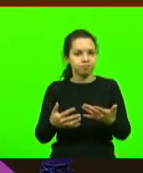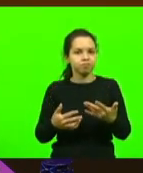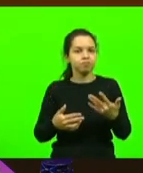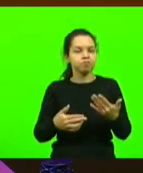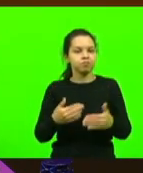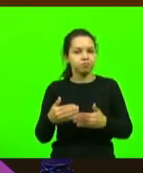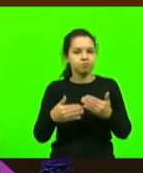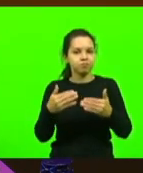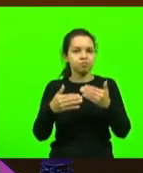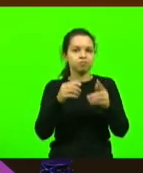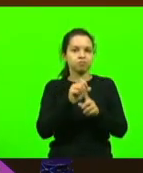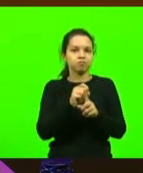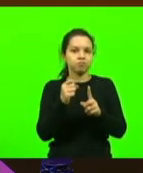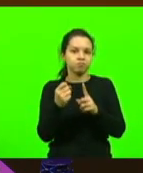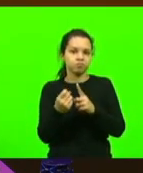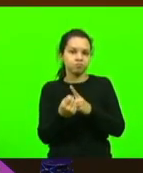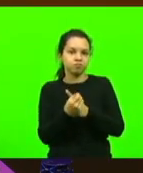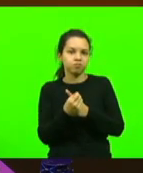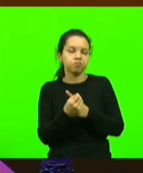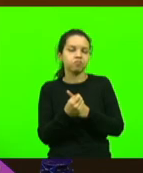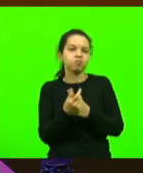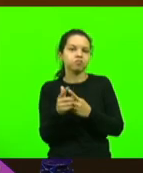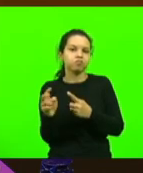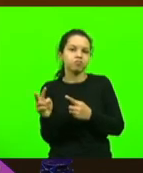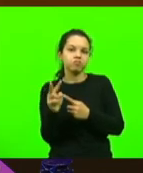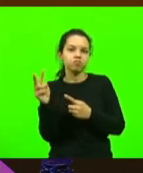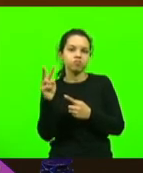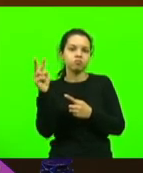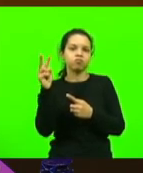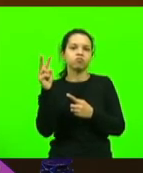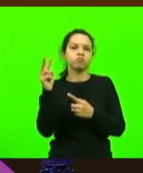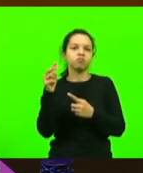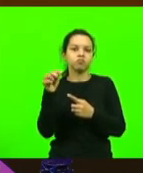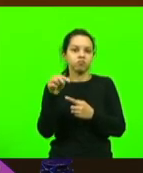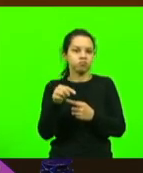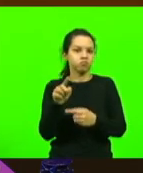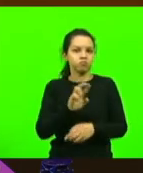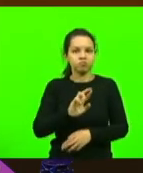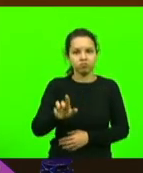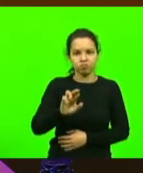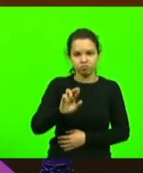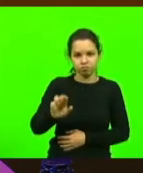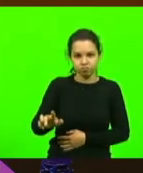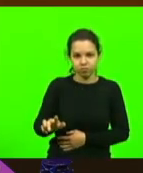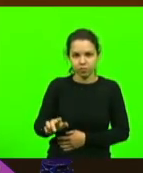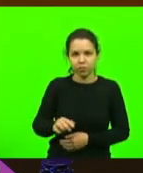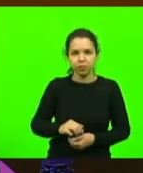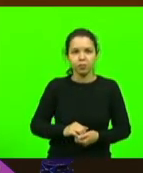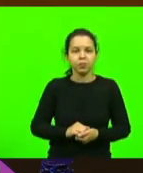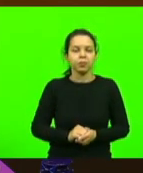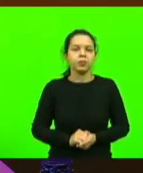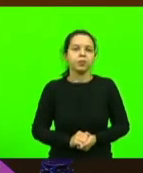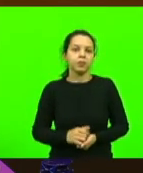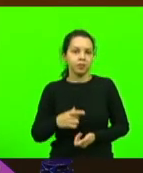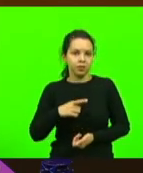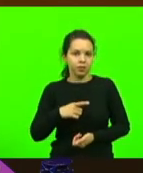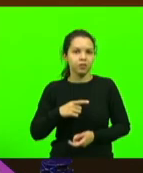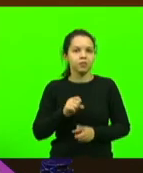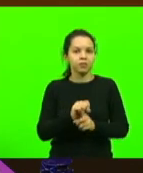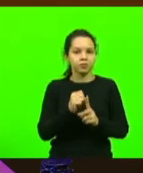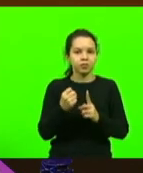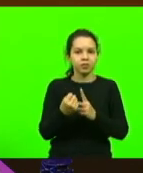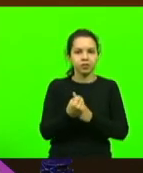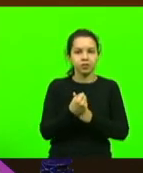sociedade com base em outros valores que não estes que estão vigentes de uma maneira bastante presente na nossa